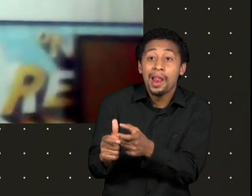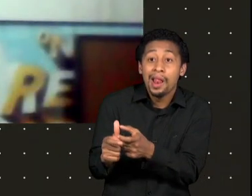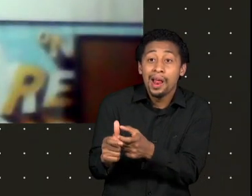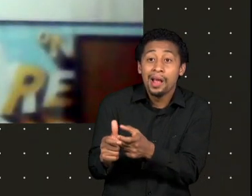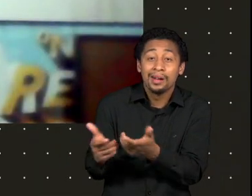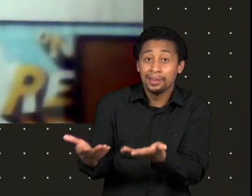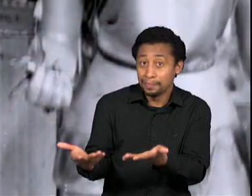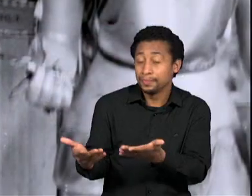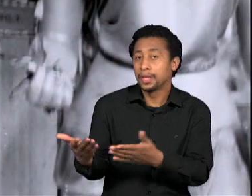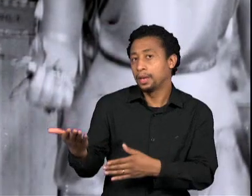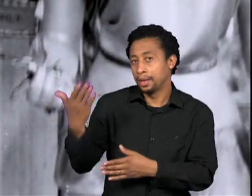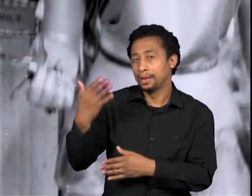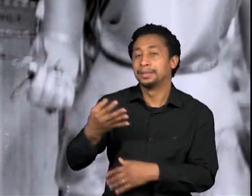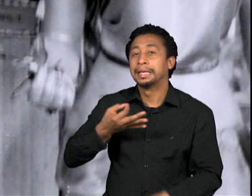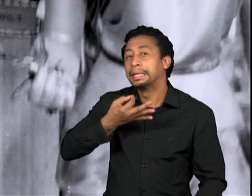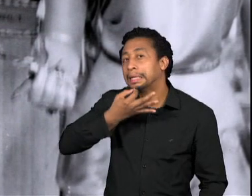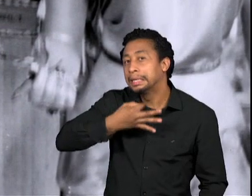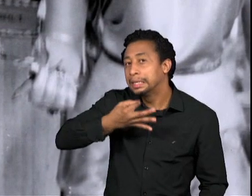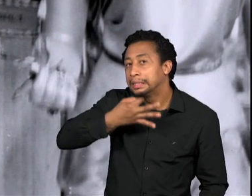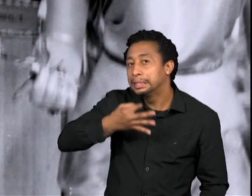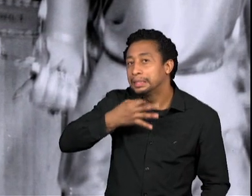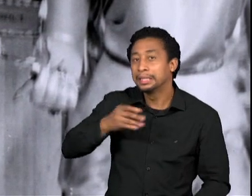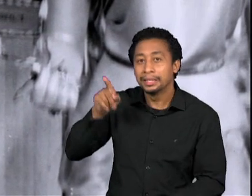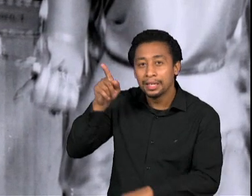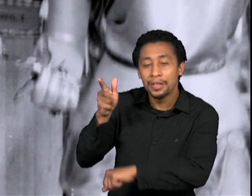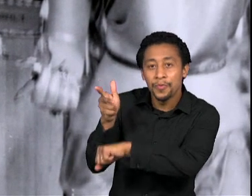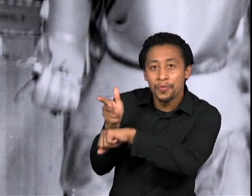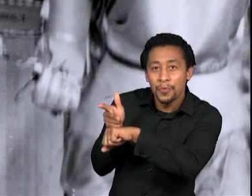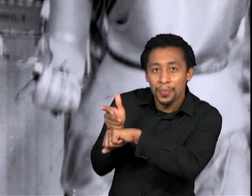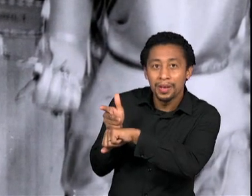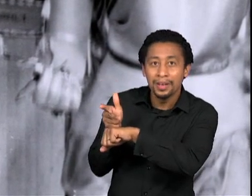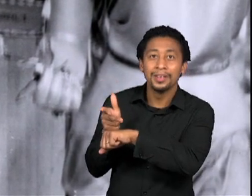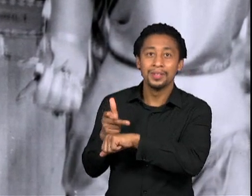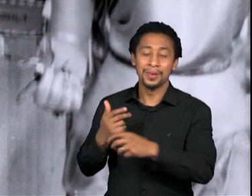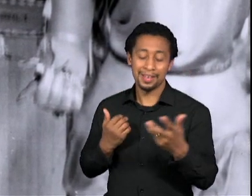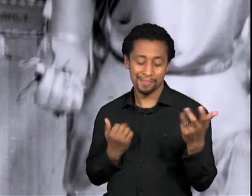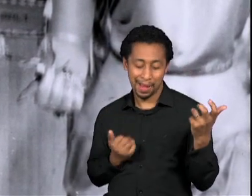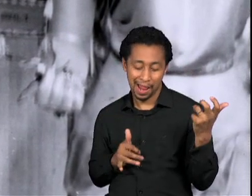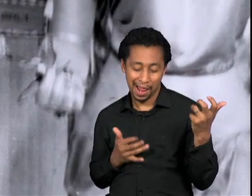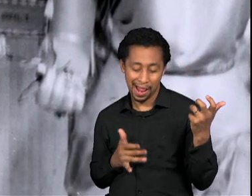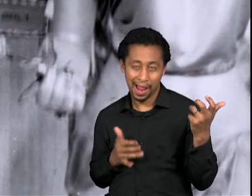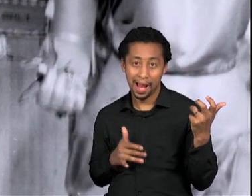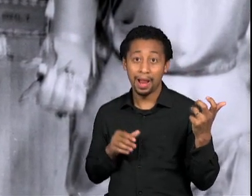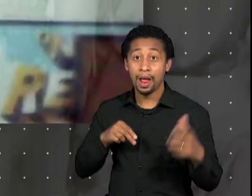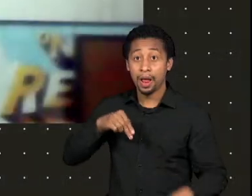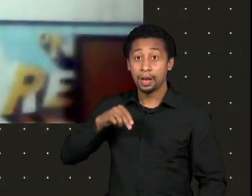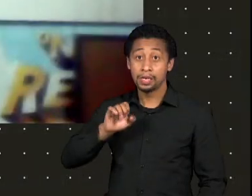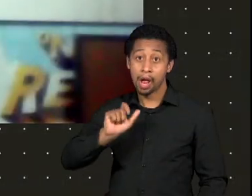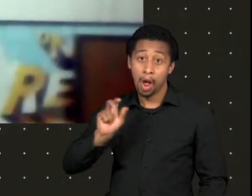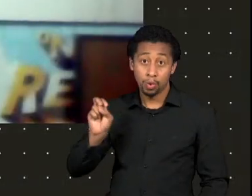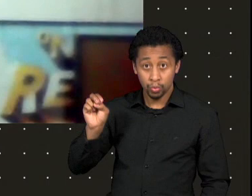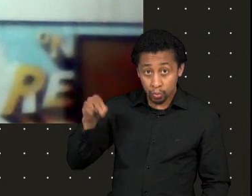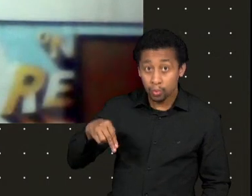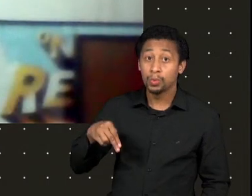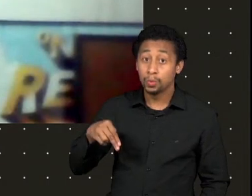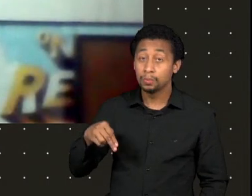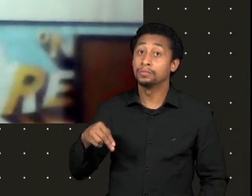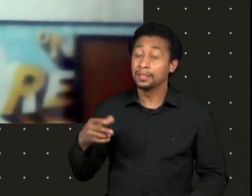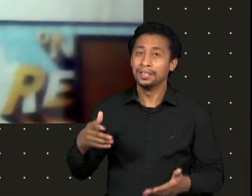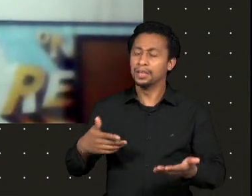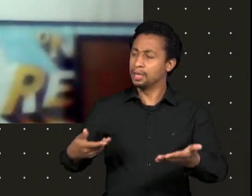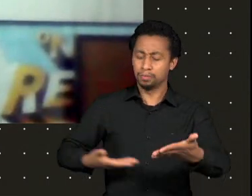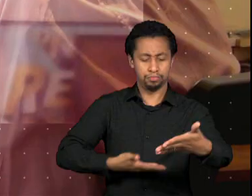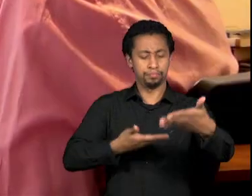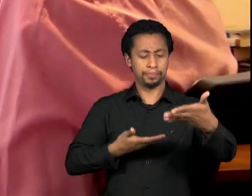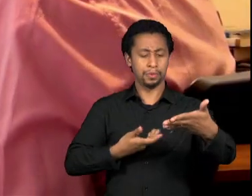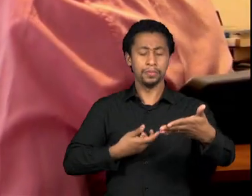lá de Caxias, com o Macalé de cego, assim, o Nelson fazendo câmera na mão, e eu lá, pasma, com aquela prancheta na mão, sem